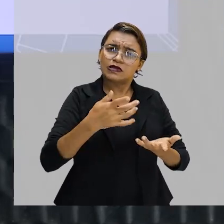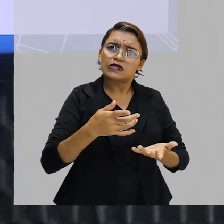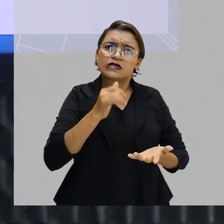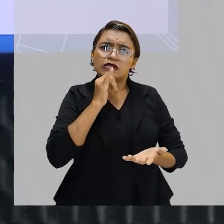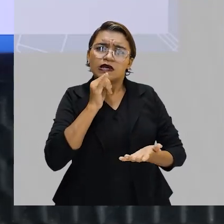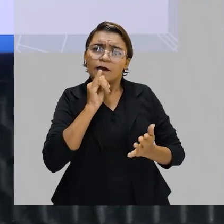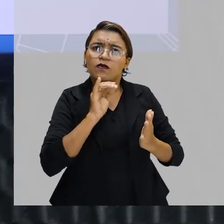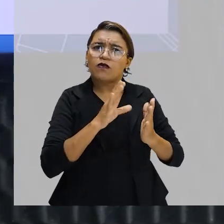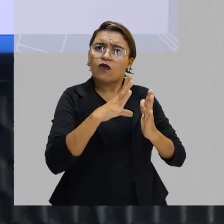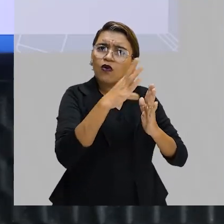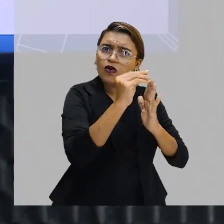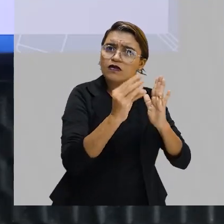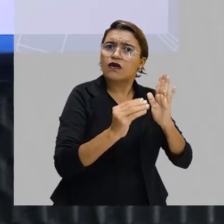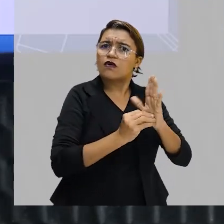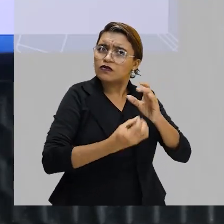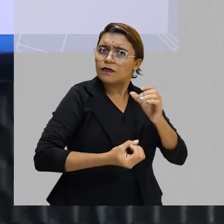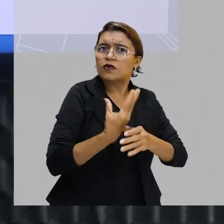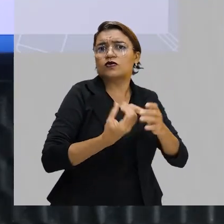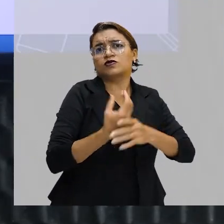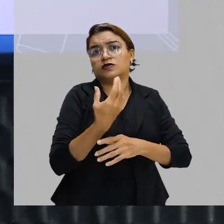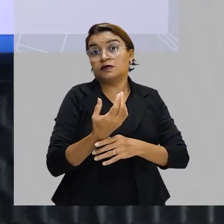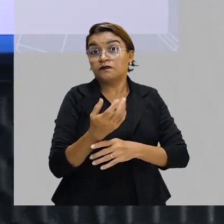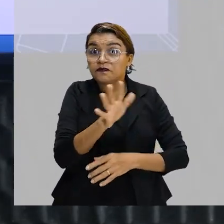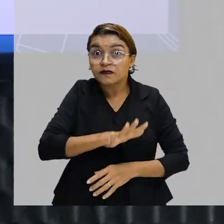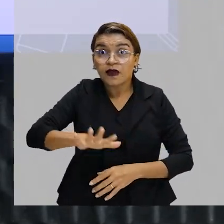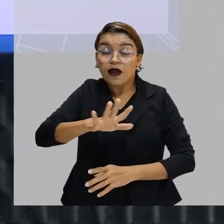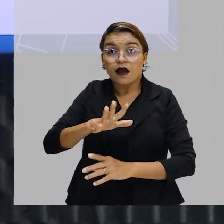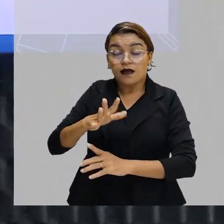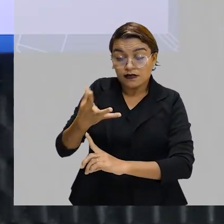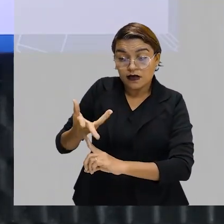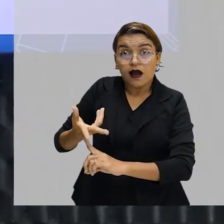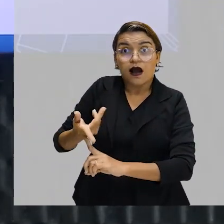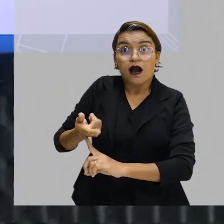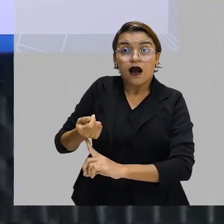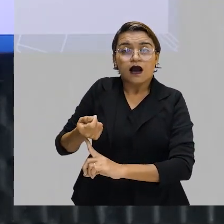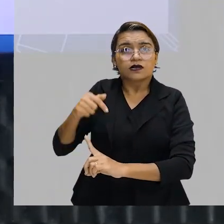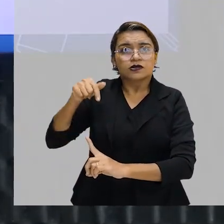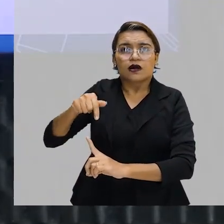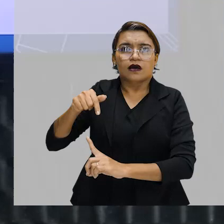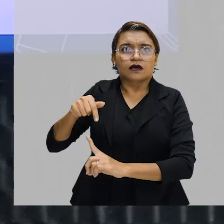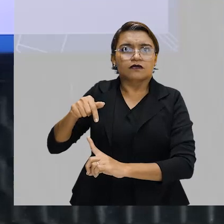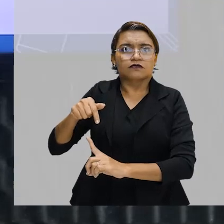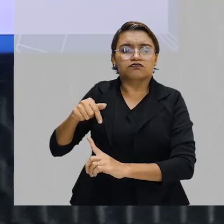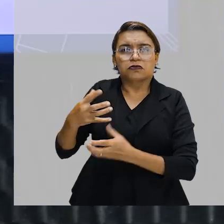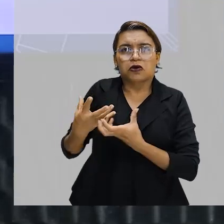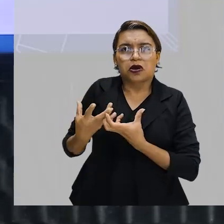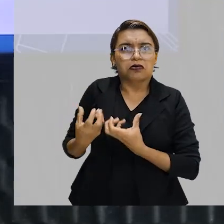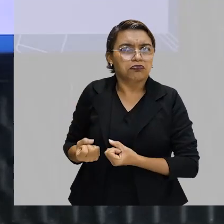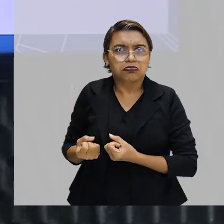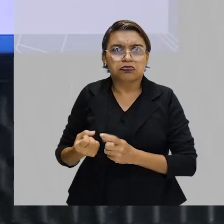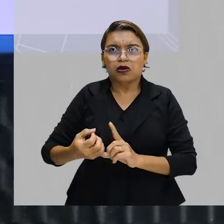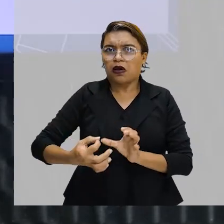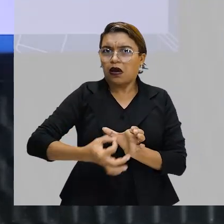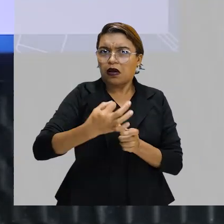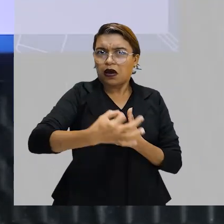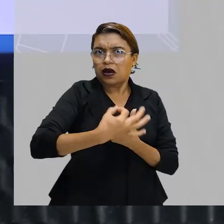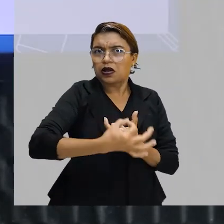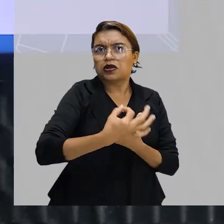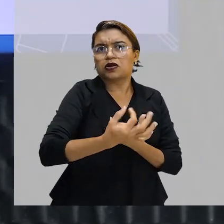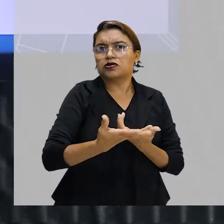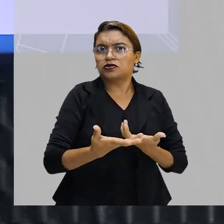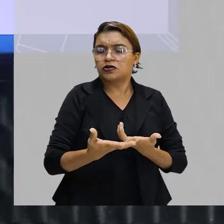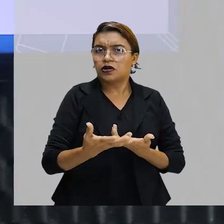ideia. Nas artes, tá, gente? Ela não foi bem recebida pela crítica e pelo público.